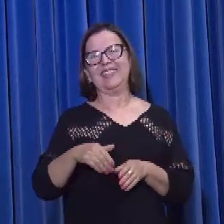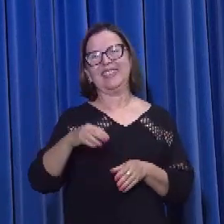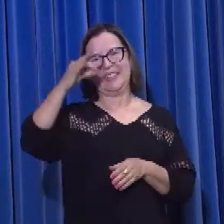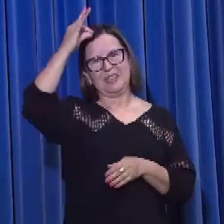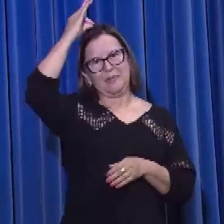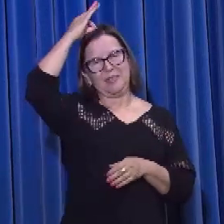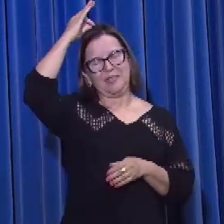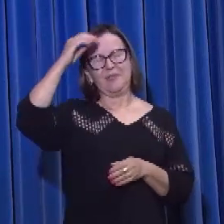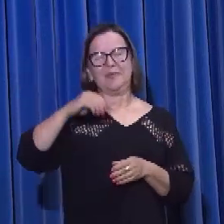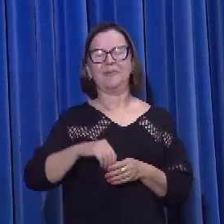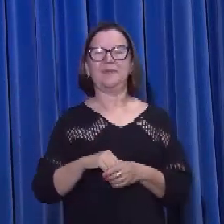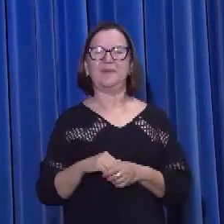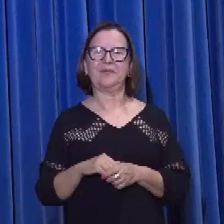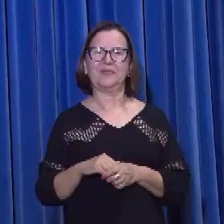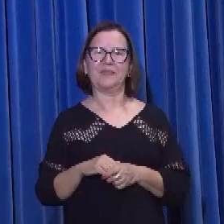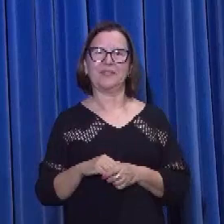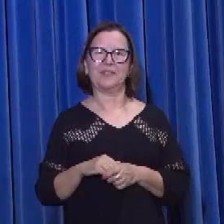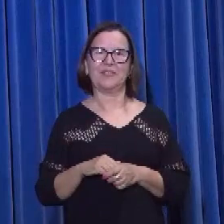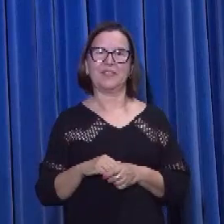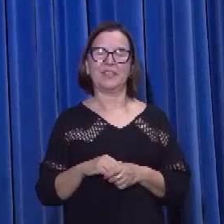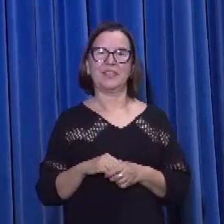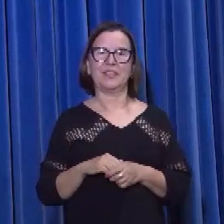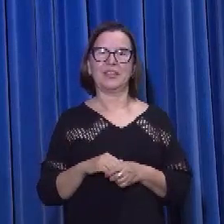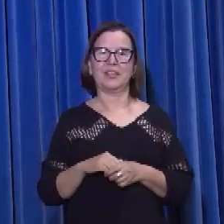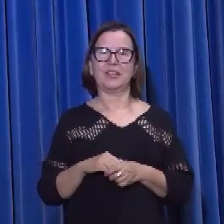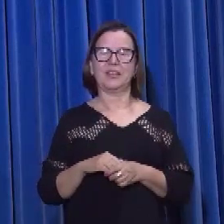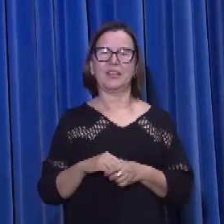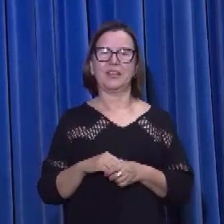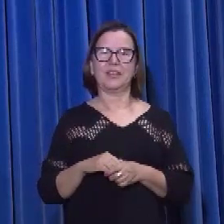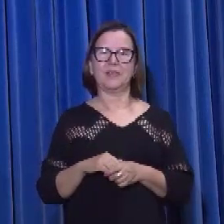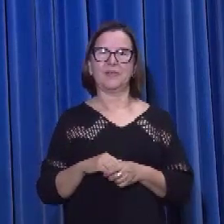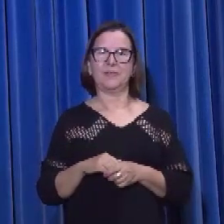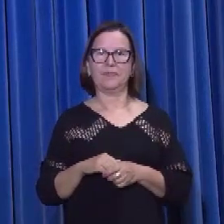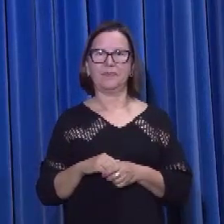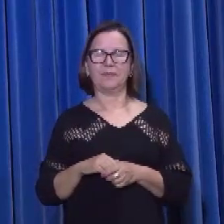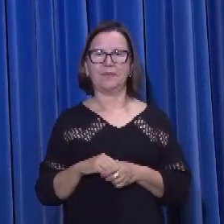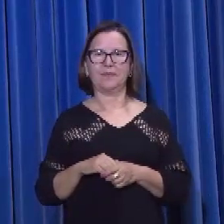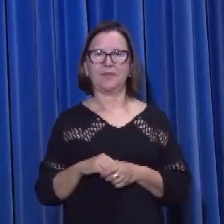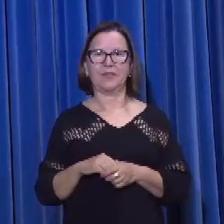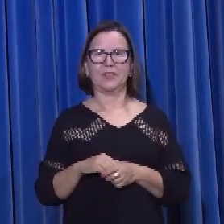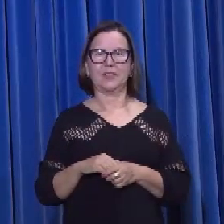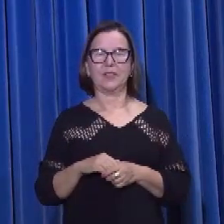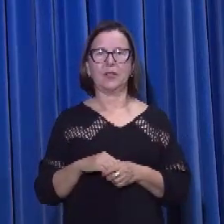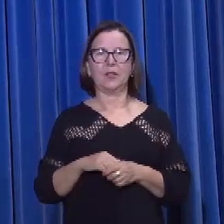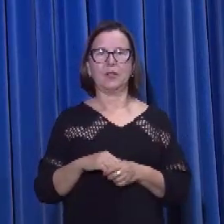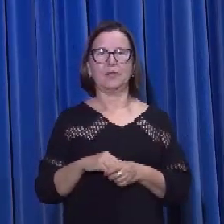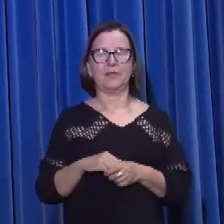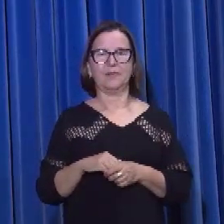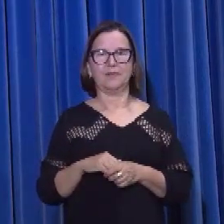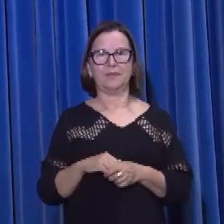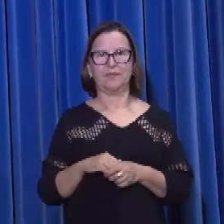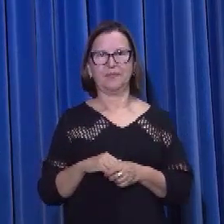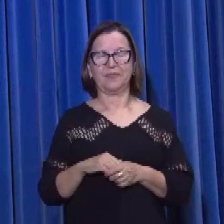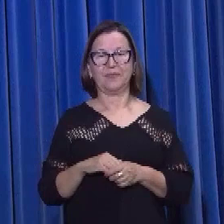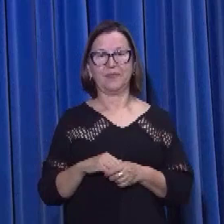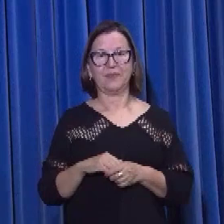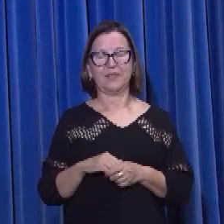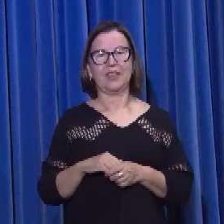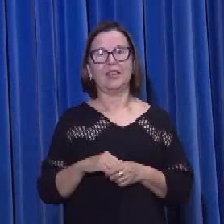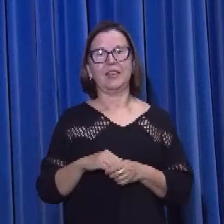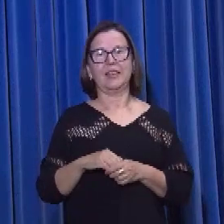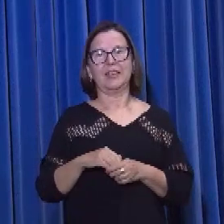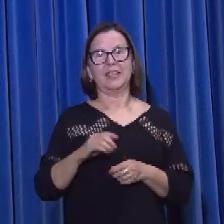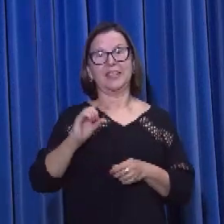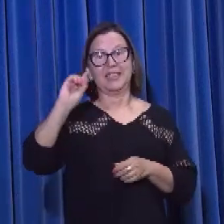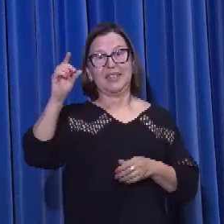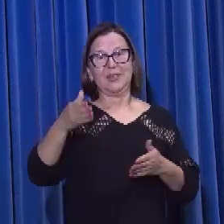E o que dele é nascido é o próprio Senhor e o próprio irmão, que é uma pessoa que Deus ama. O homem